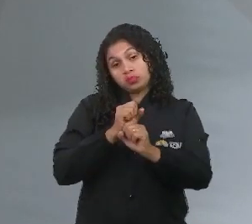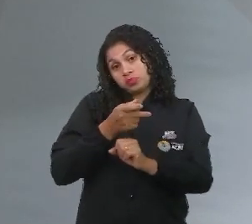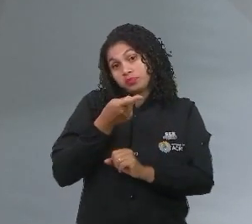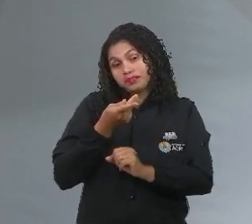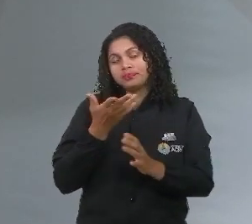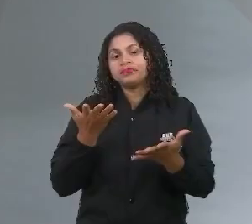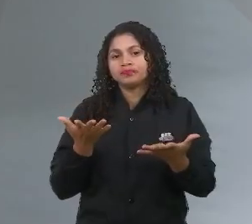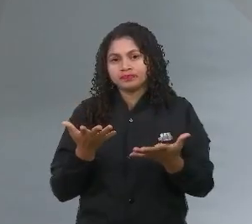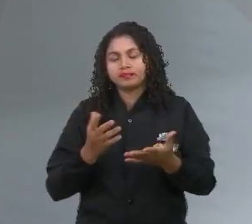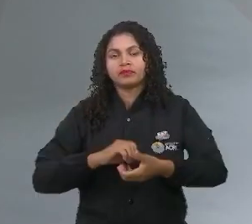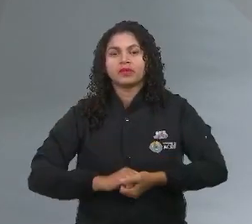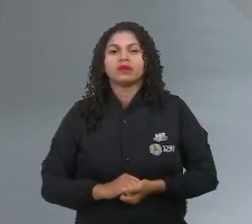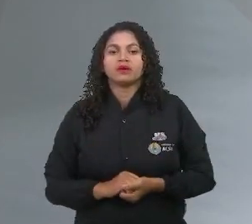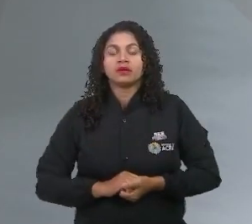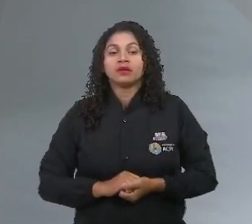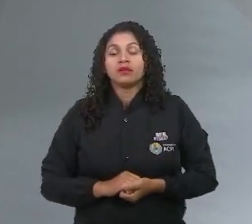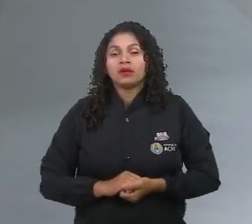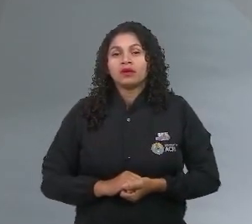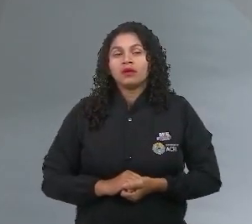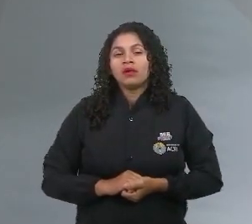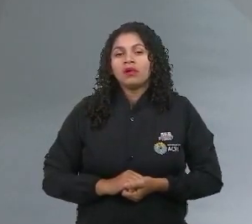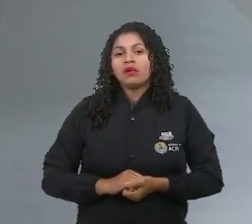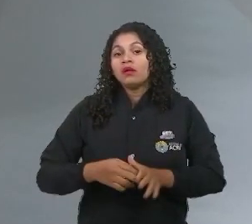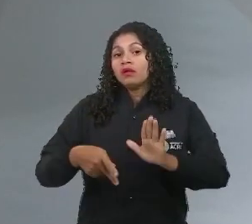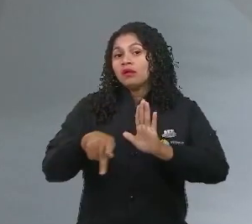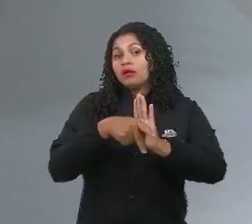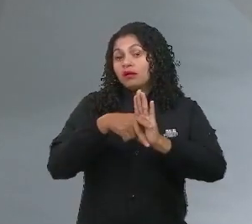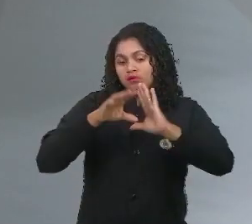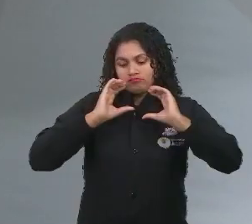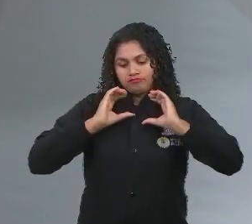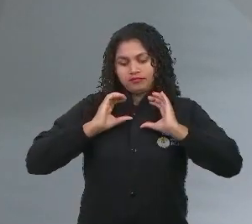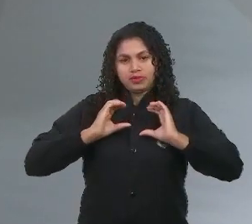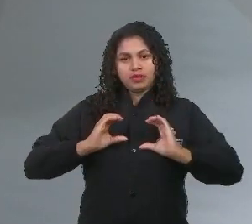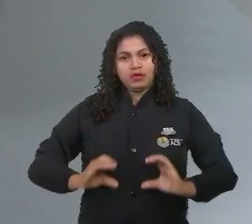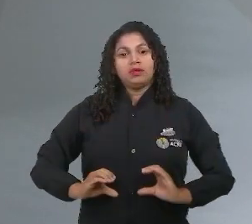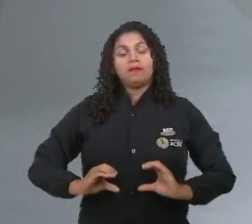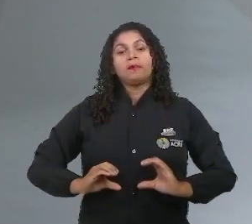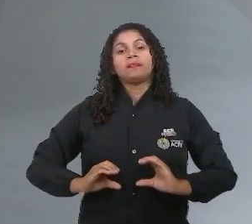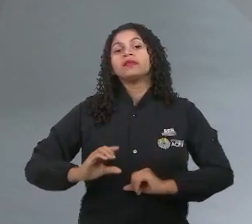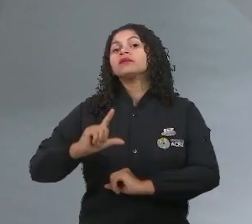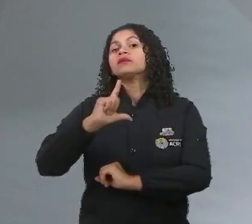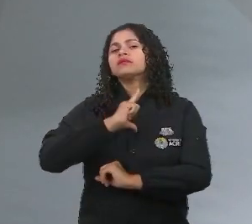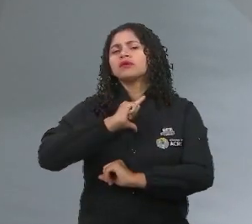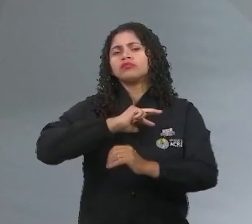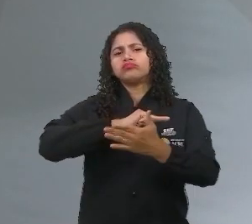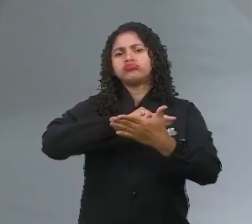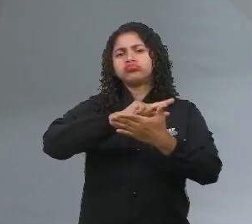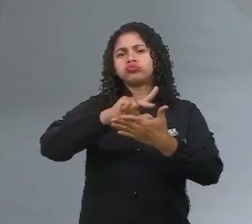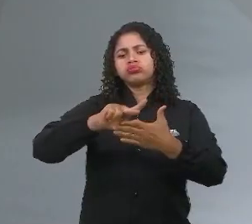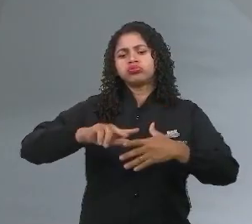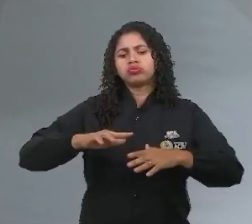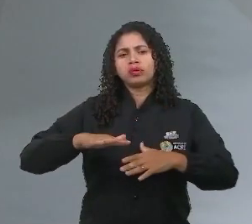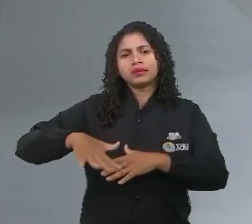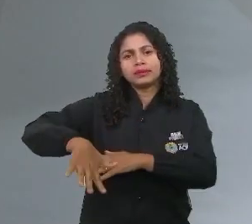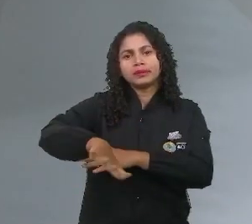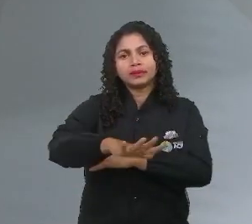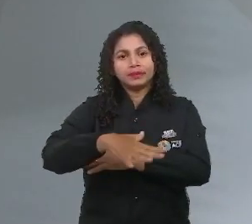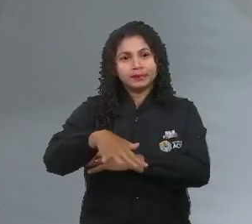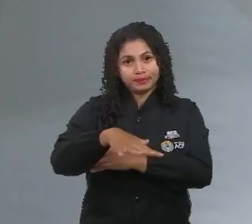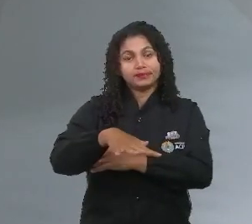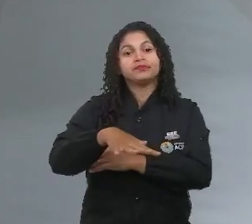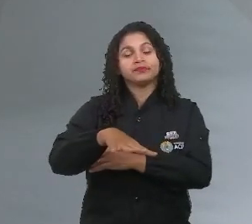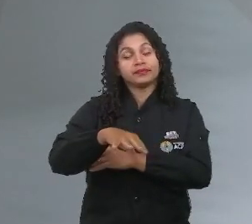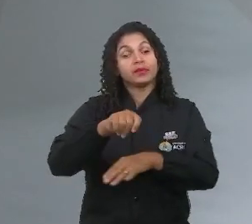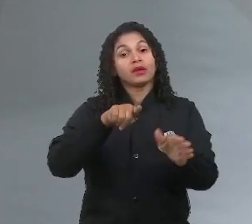Quando nós falamos da cidadania, há diversos campos de atuação. A questão, volto a repetir, ela trata